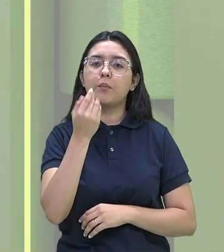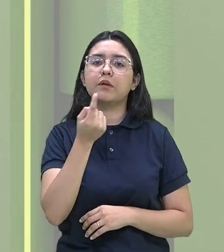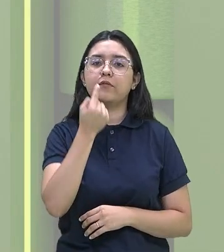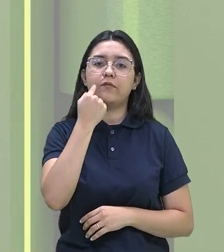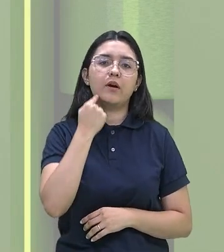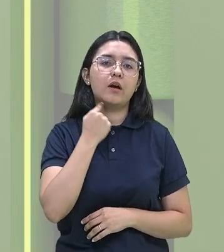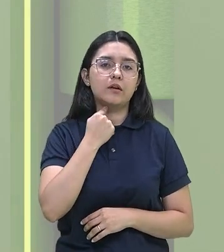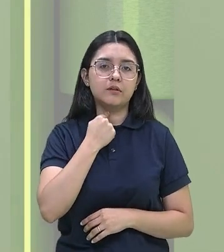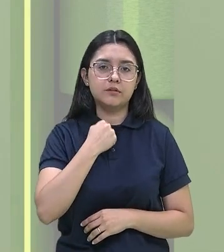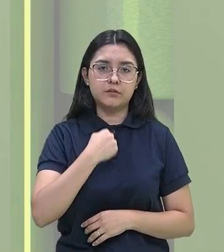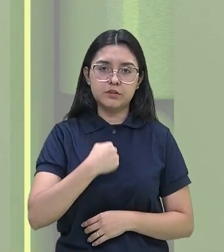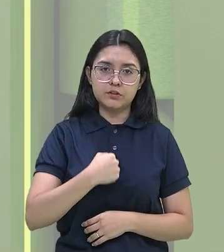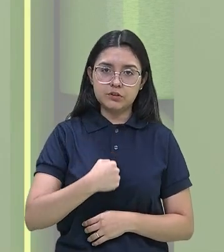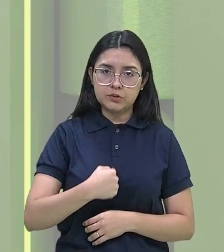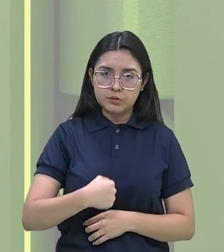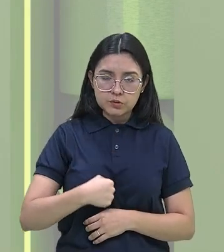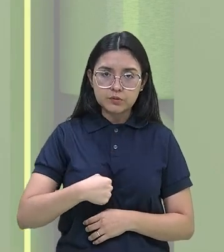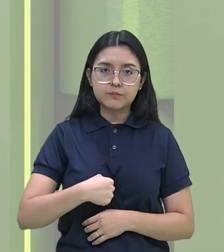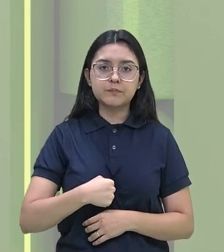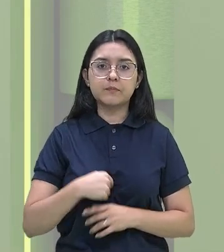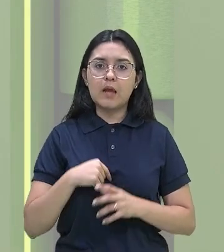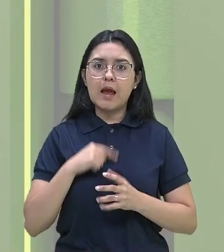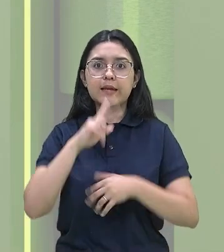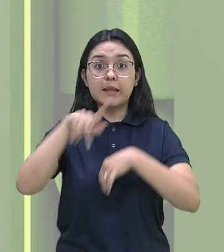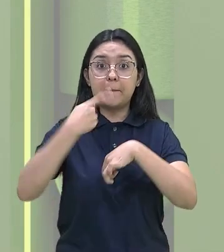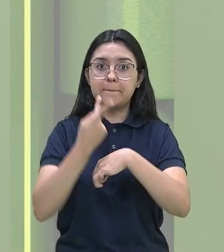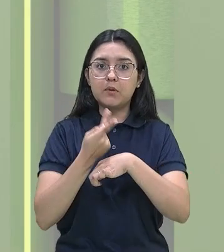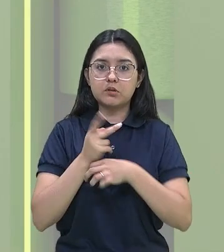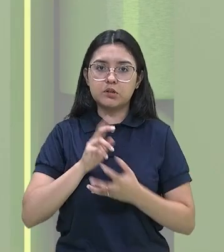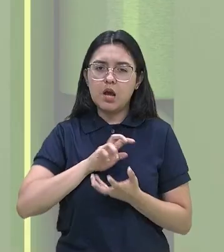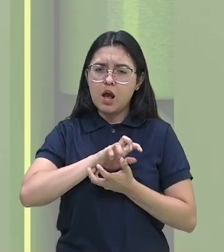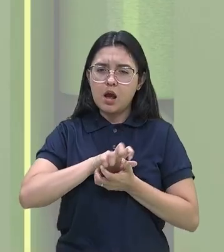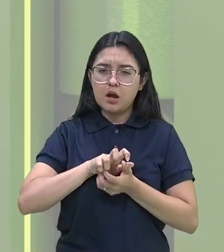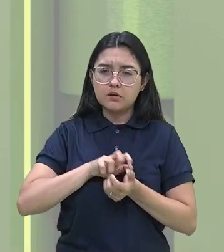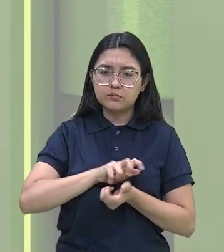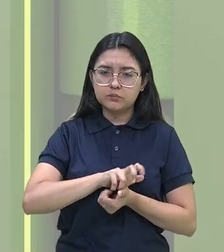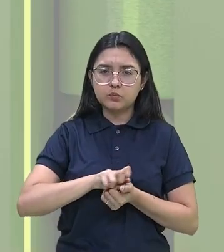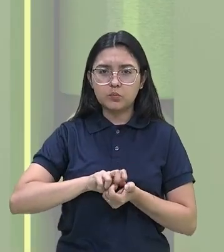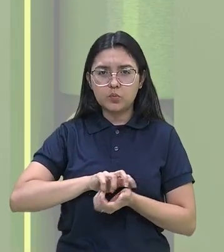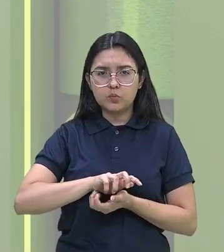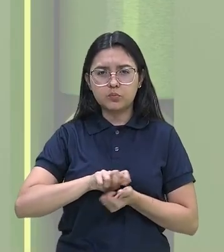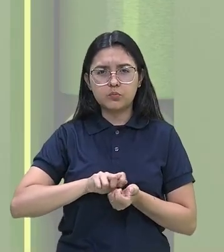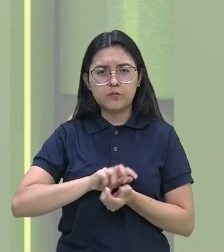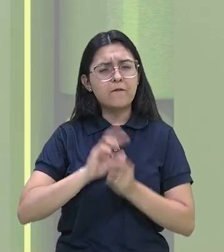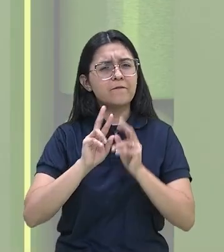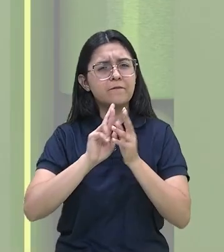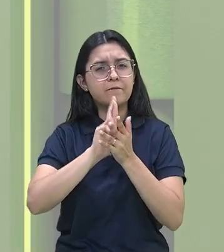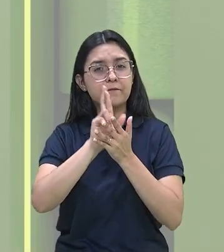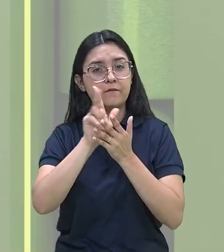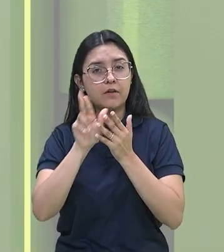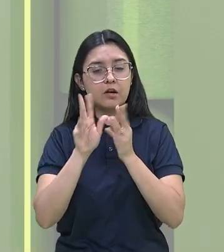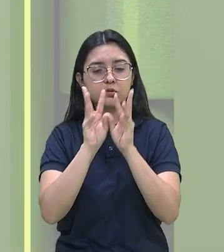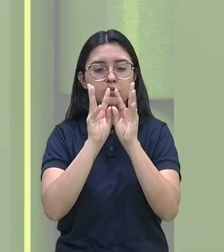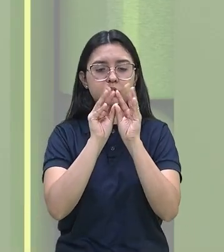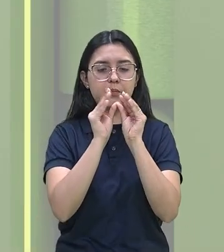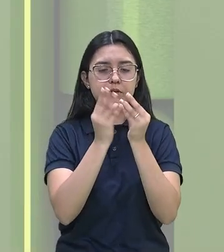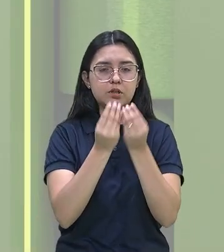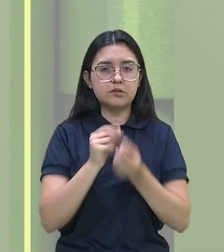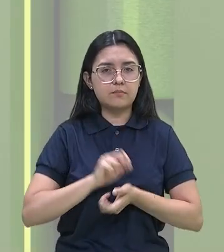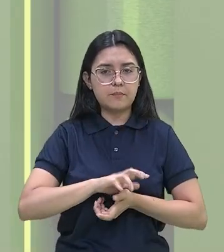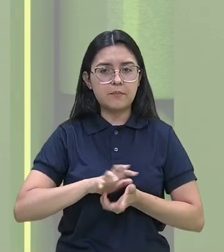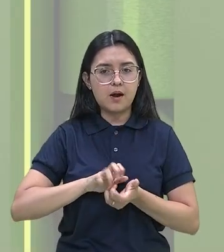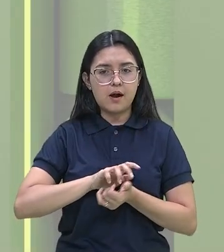do esôfago e chegue no estômago, e depois vai ter a ação de várias substâncias do processo de